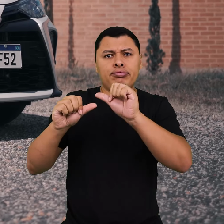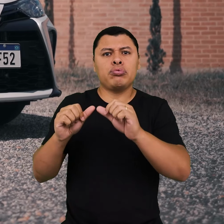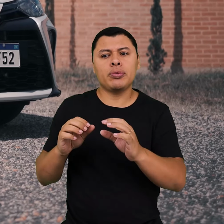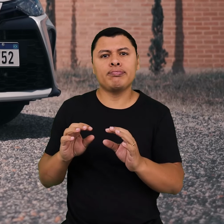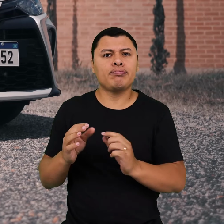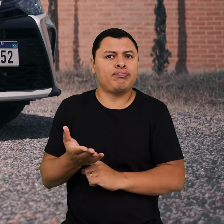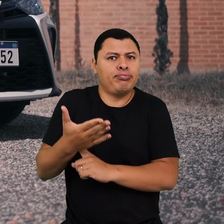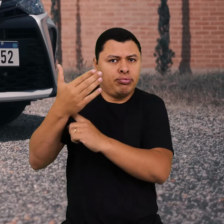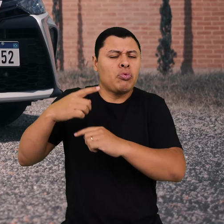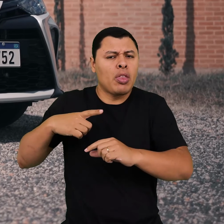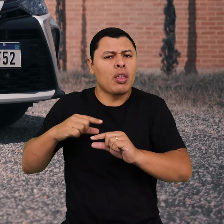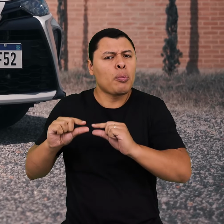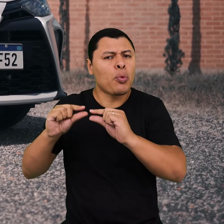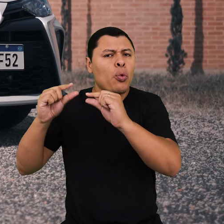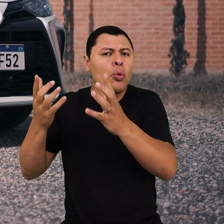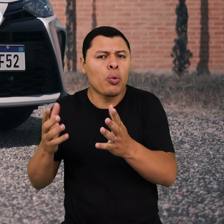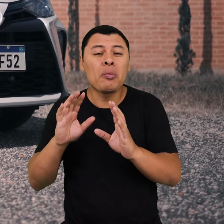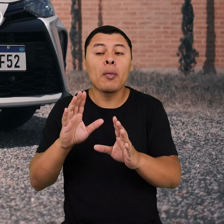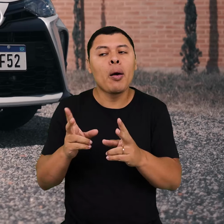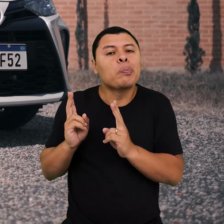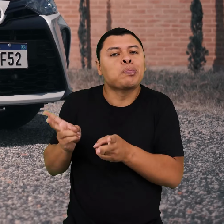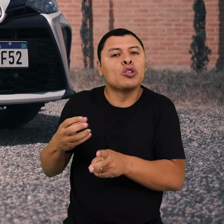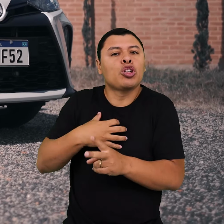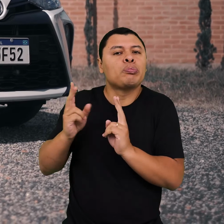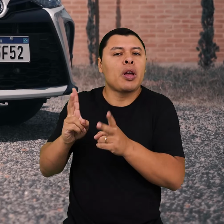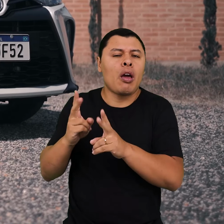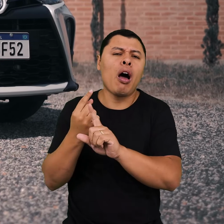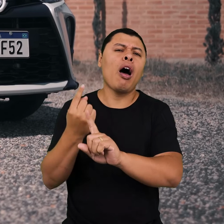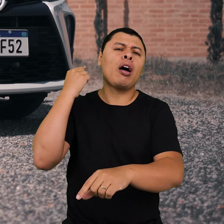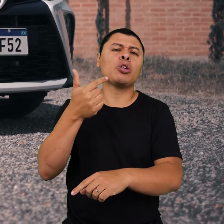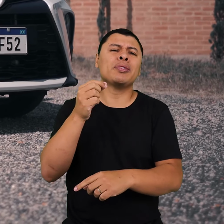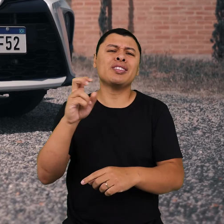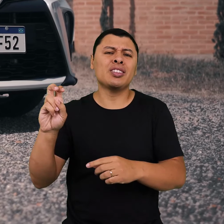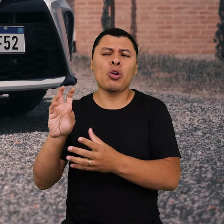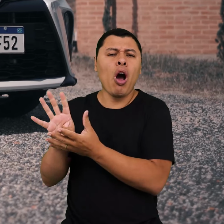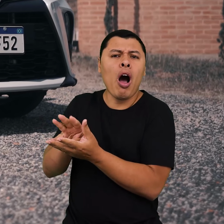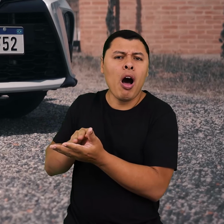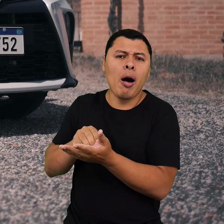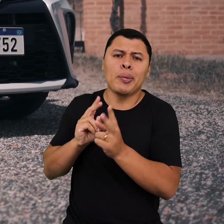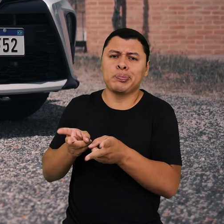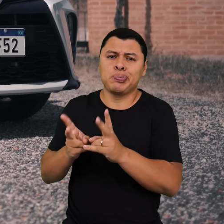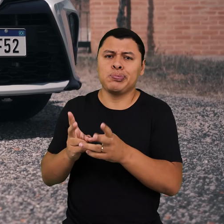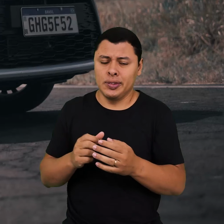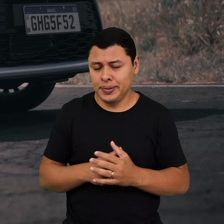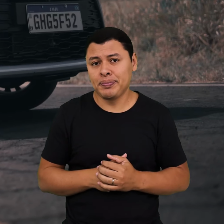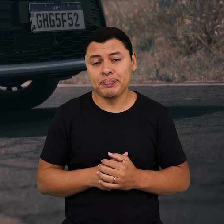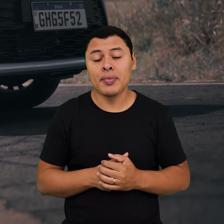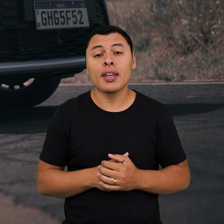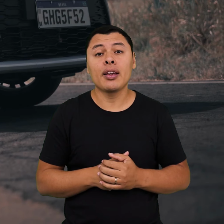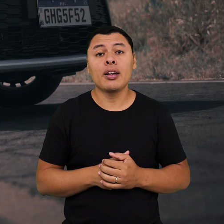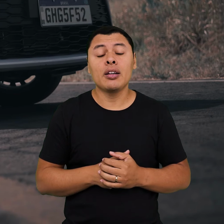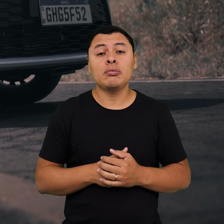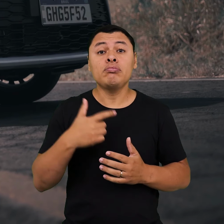termos estruturais, mas a família dessa plataforma volta até o ano de 2005, do Yaris, a geração anterior, que a gente nem teve aqui no Brasil.